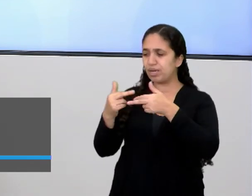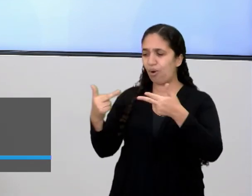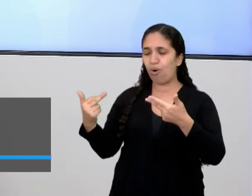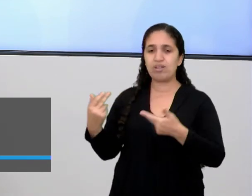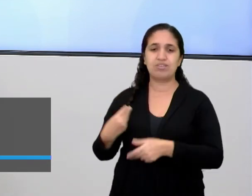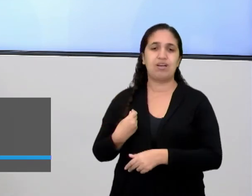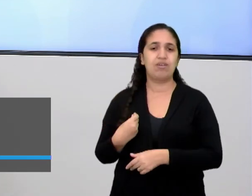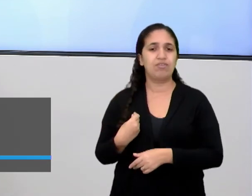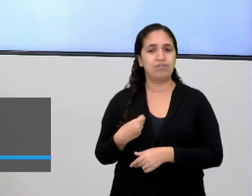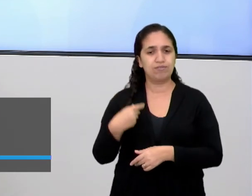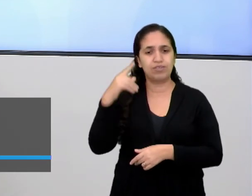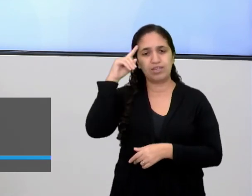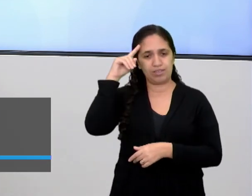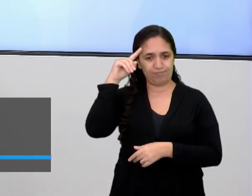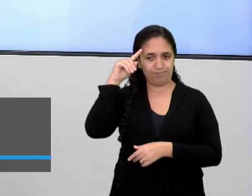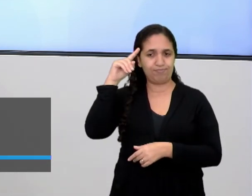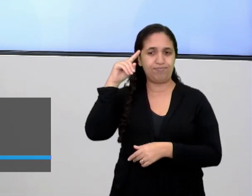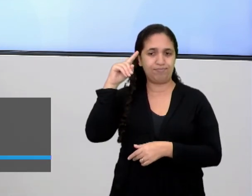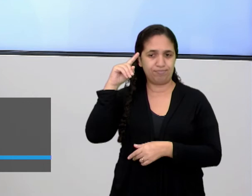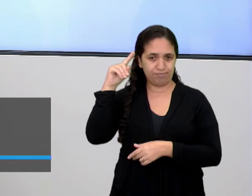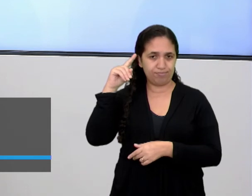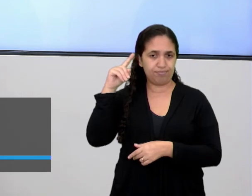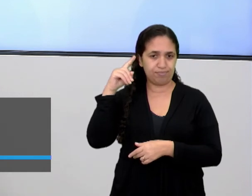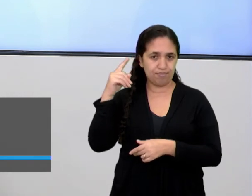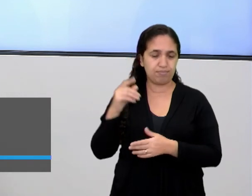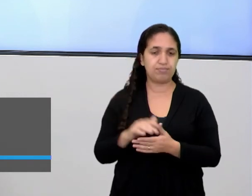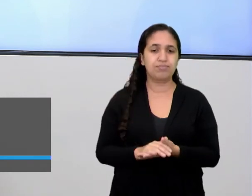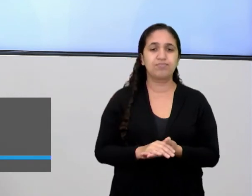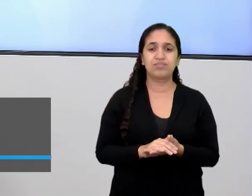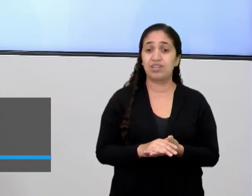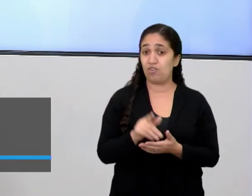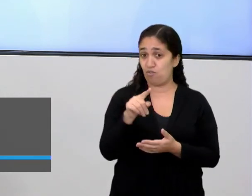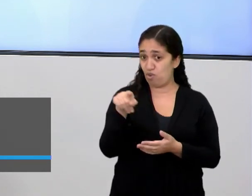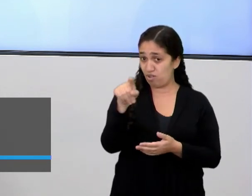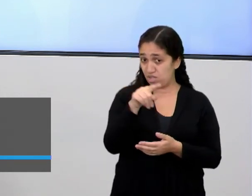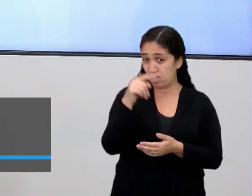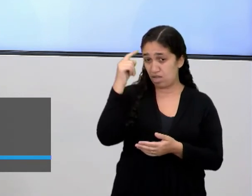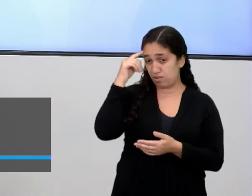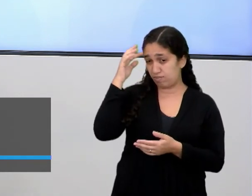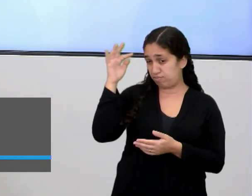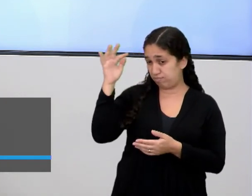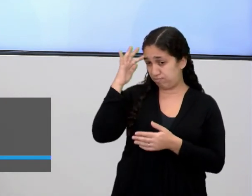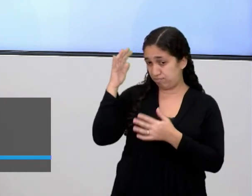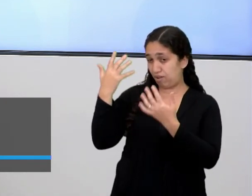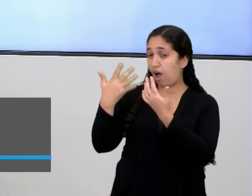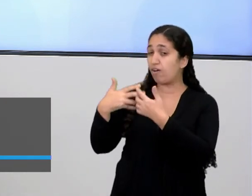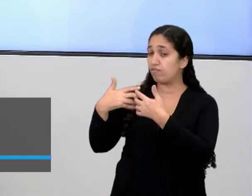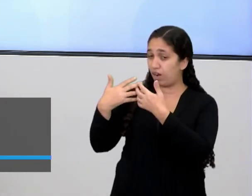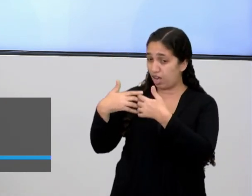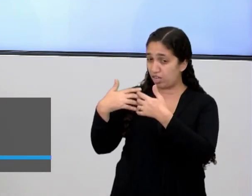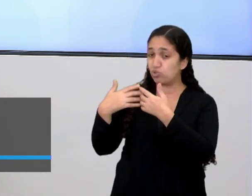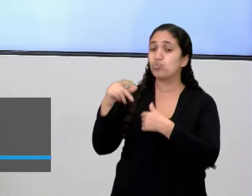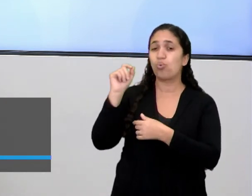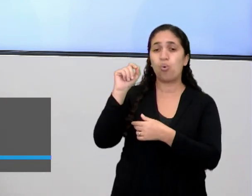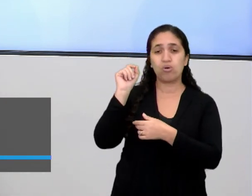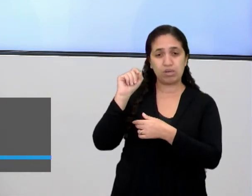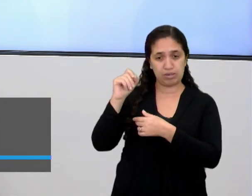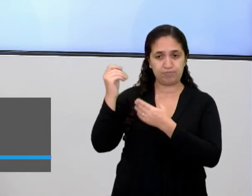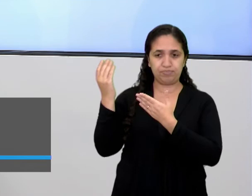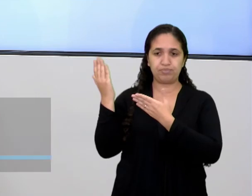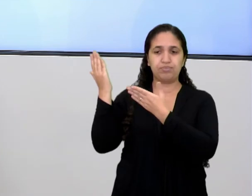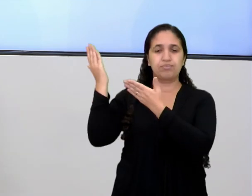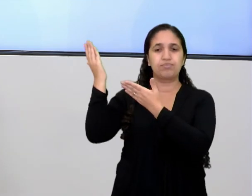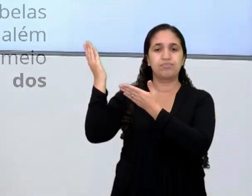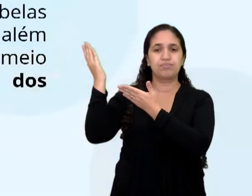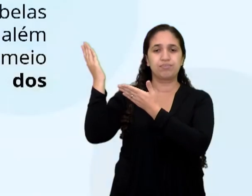envolvem a nossa rotina, tá? E aí a gente vai deixar algumas coisinhas para vocês refletirem aí, né? O que são? Veja, a primeira delas